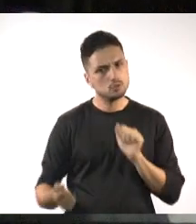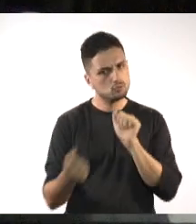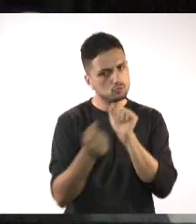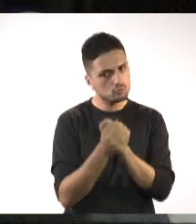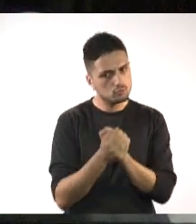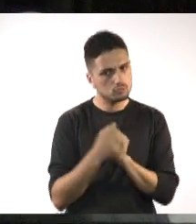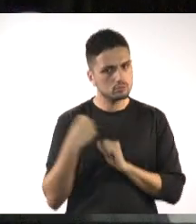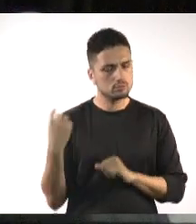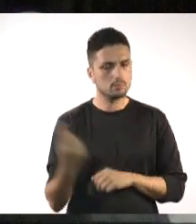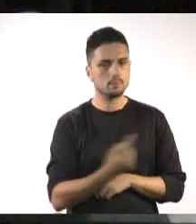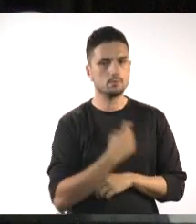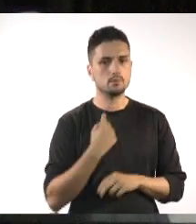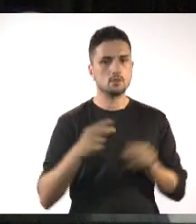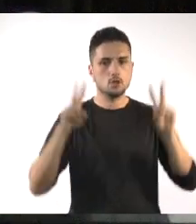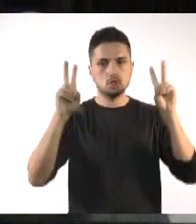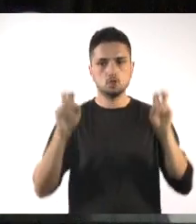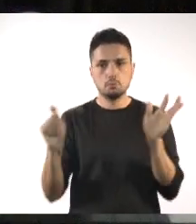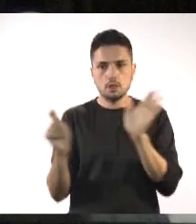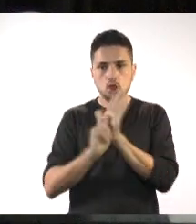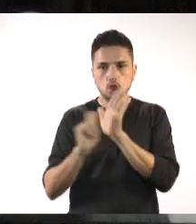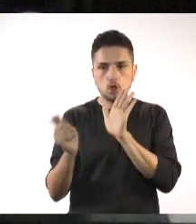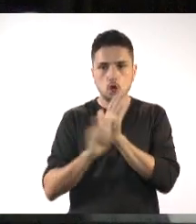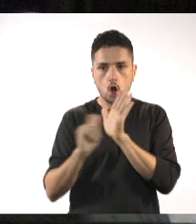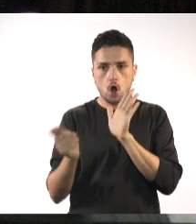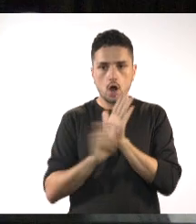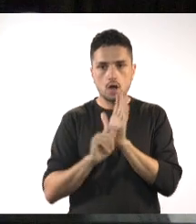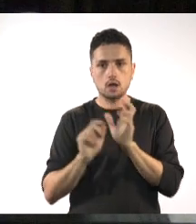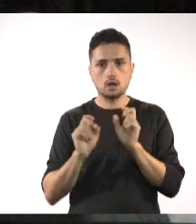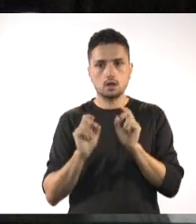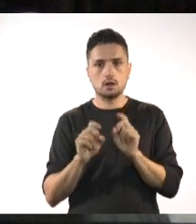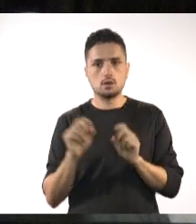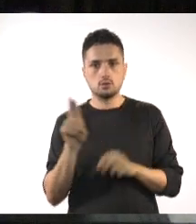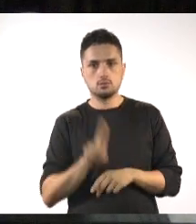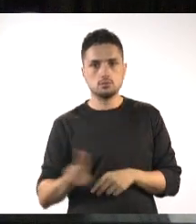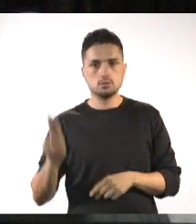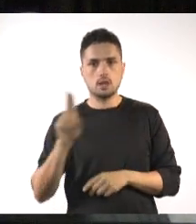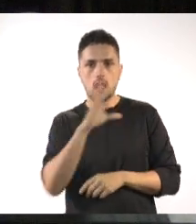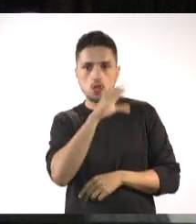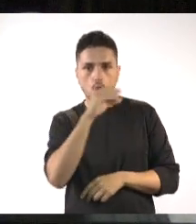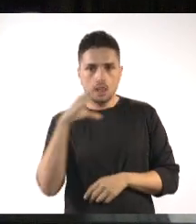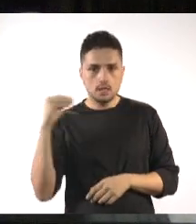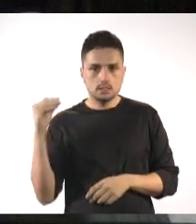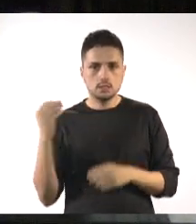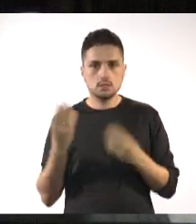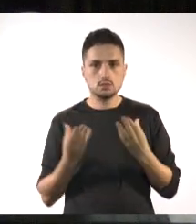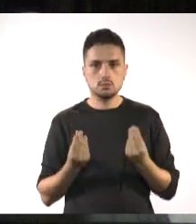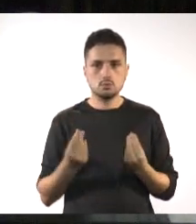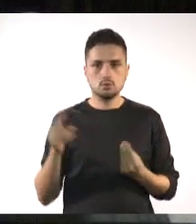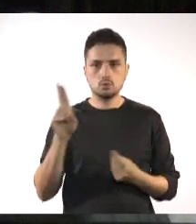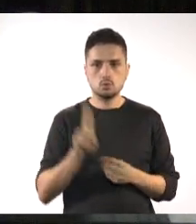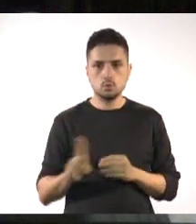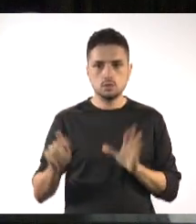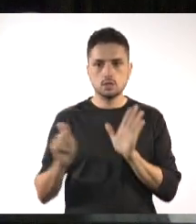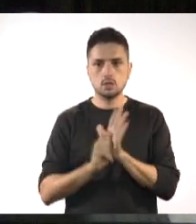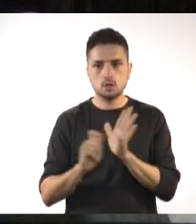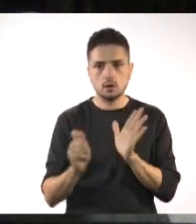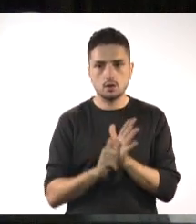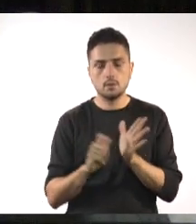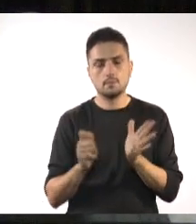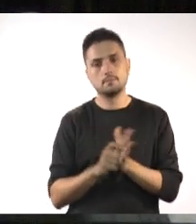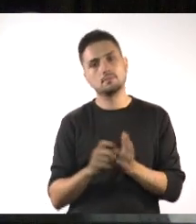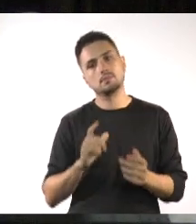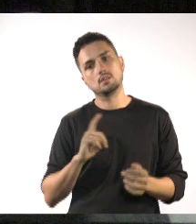A questão do uso abusivo das drogas, expressivo número de adolescentes em cumprimento de medidas socioeducativas,